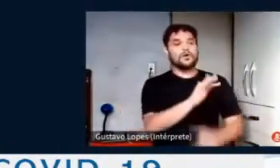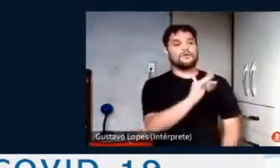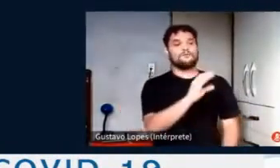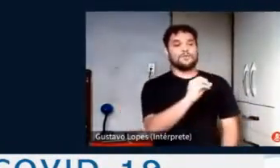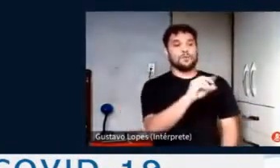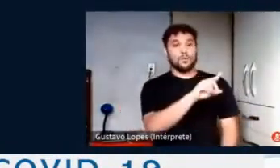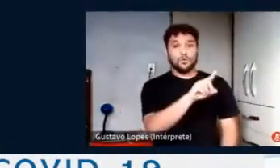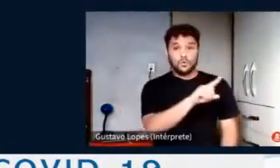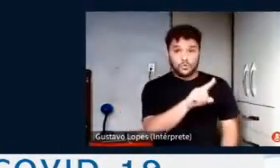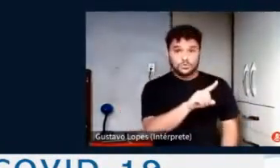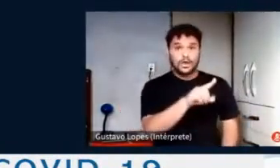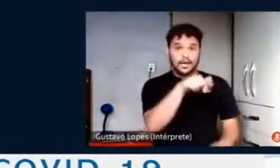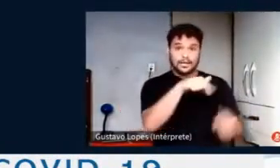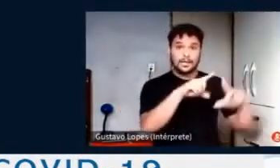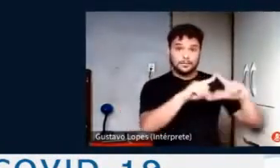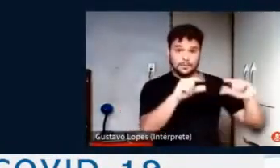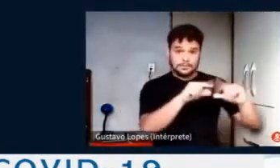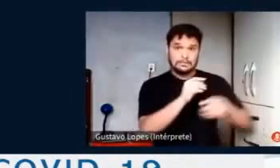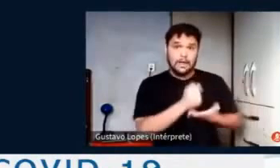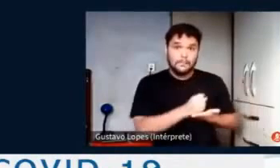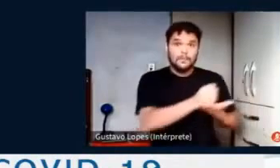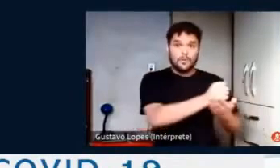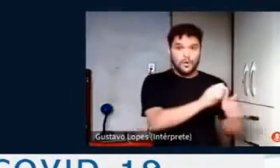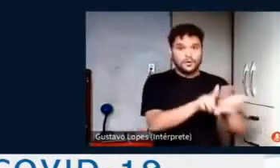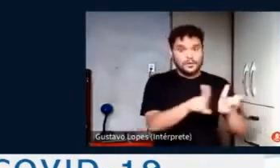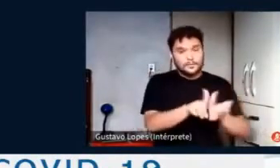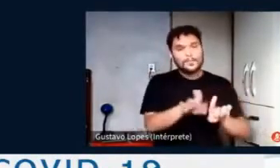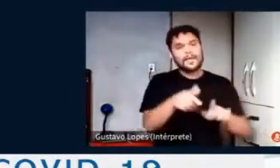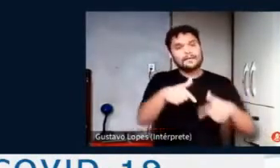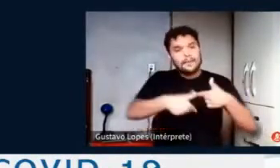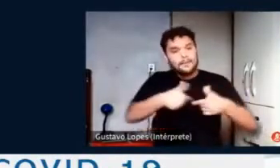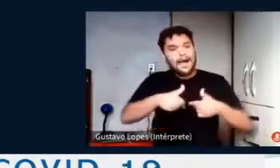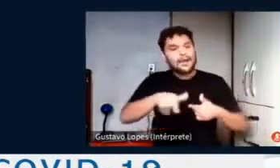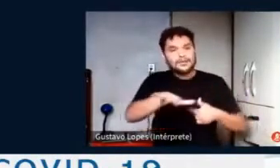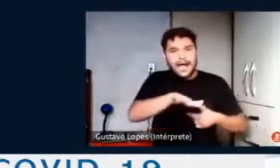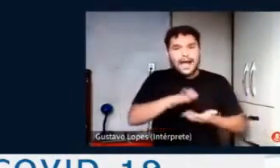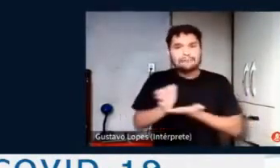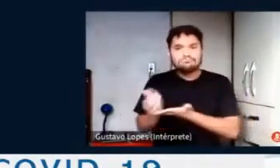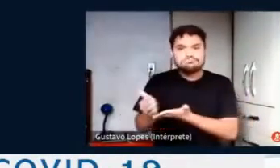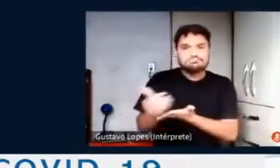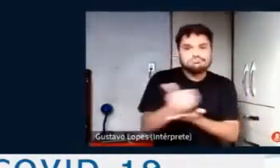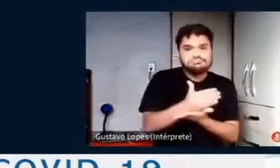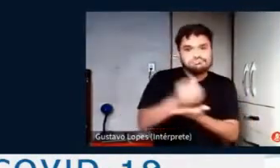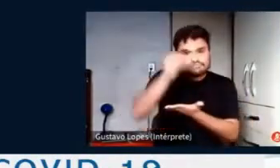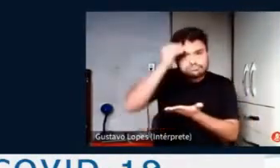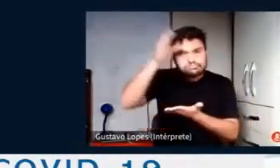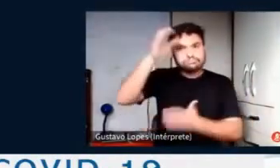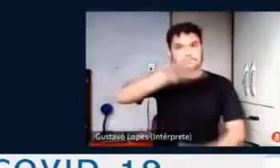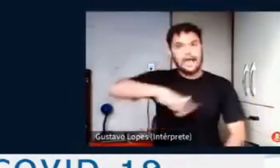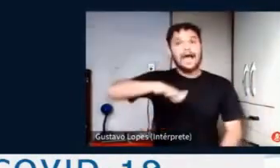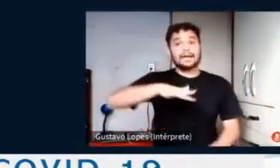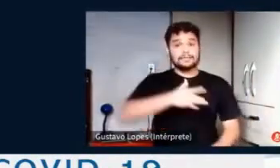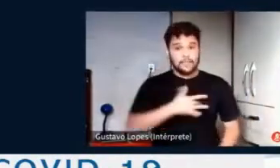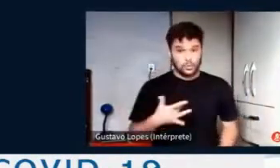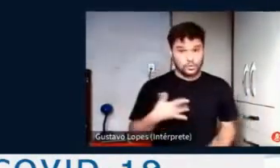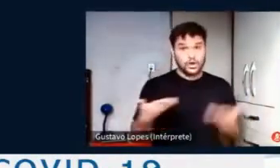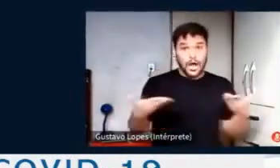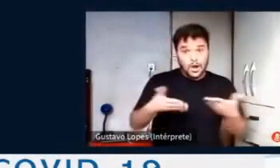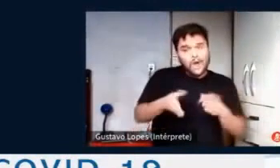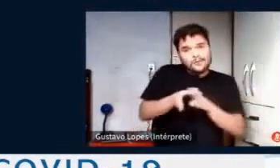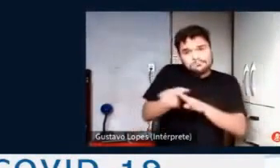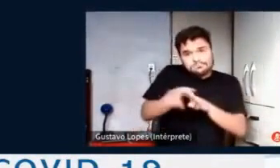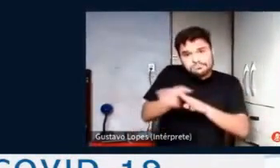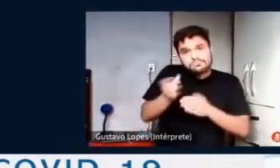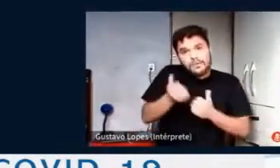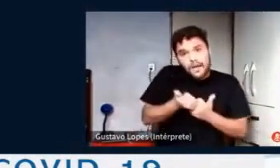sou um entusiasta do Centro de Integração de Dados e Conhecimentos para a Saúde. E atualmente eu estou dando consultoria